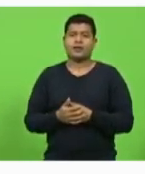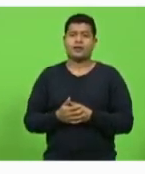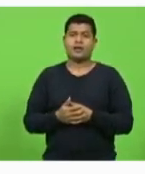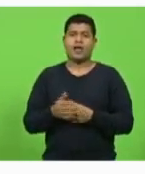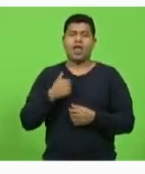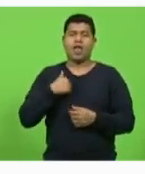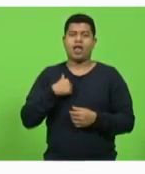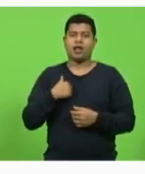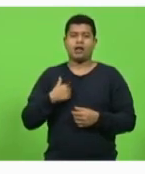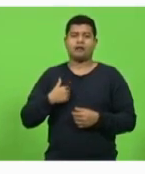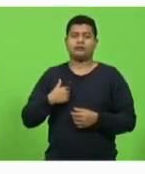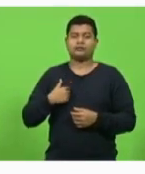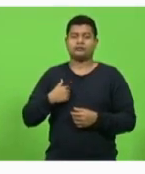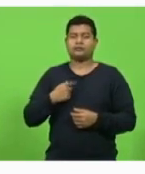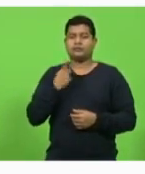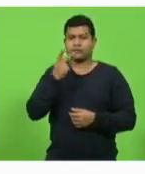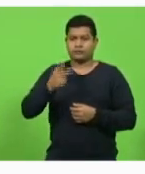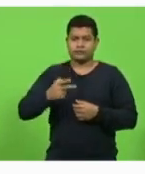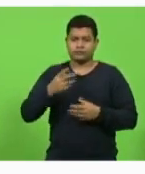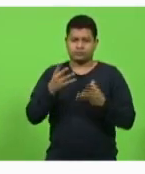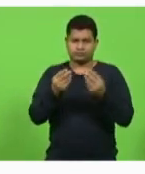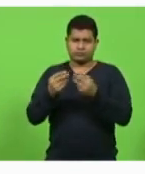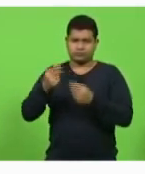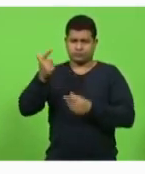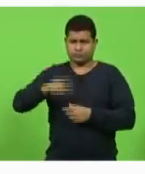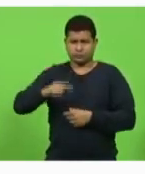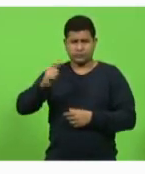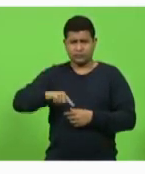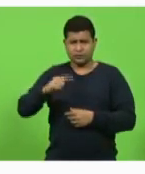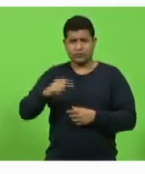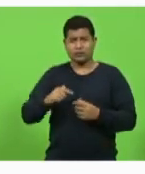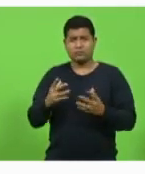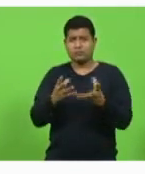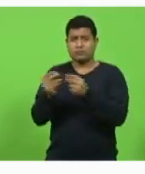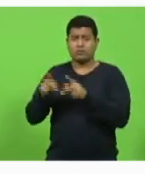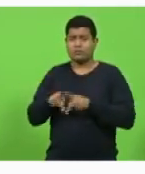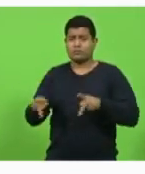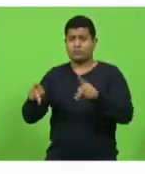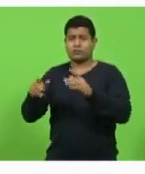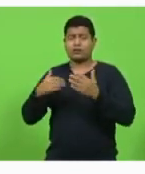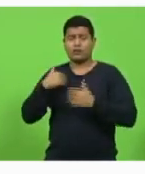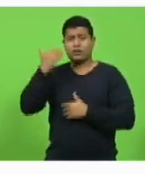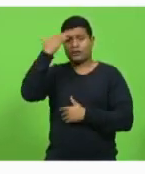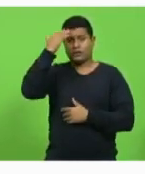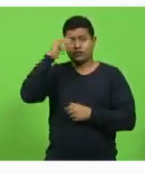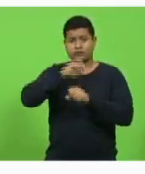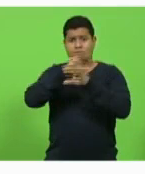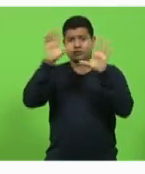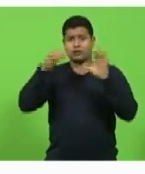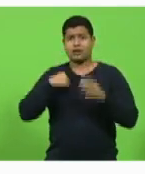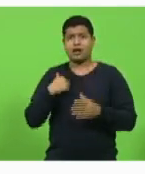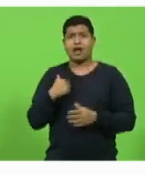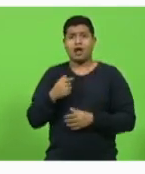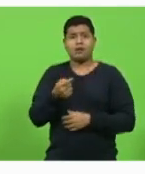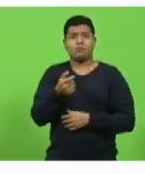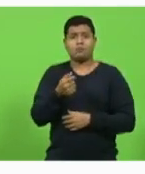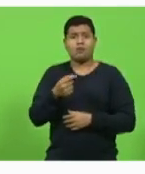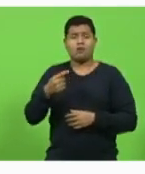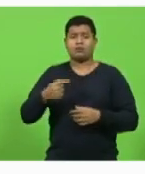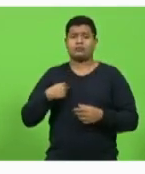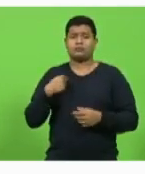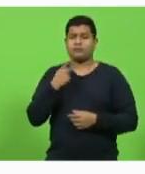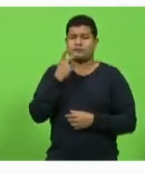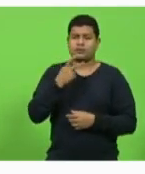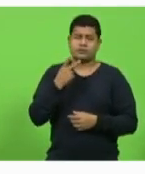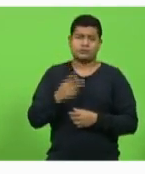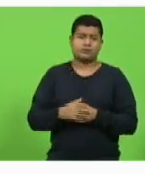aqui exercitar a repetição, afinal, como último desembargador a estender minha compreensão sobre a lei, muito pouco há a ser dizer,